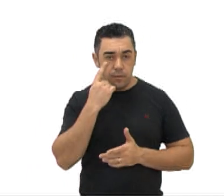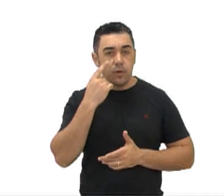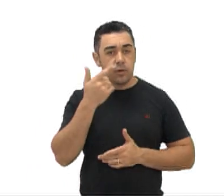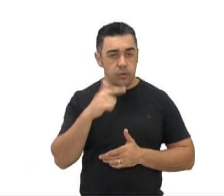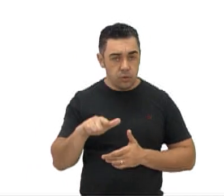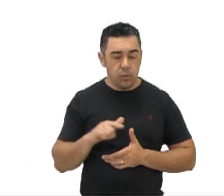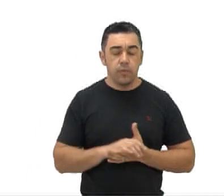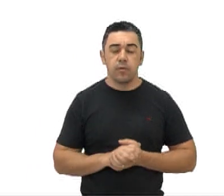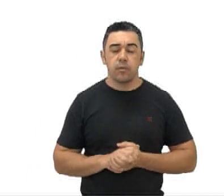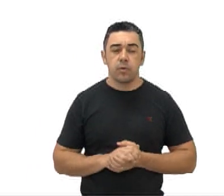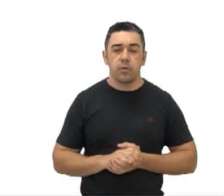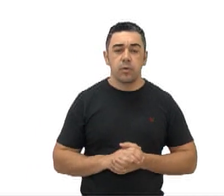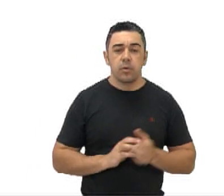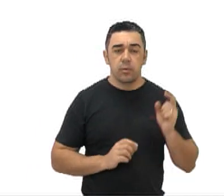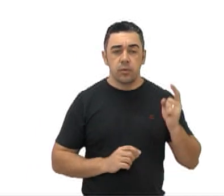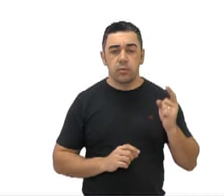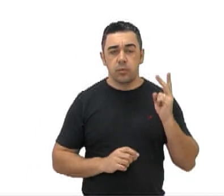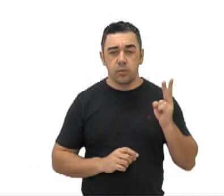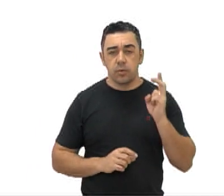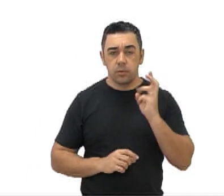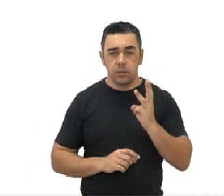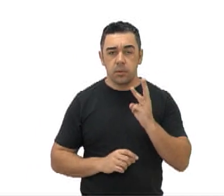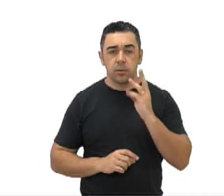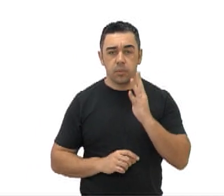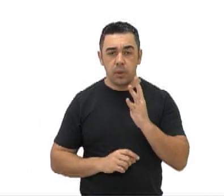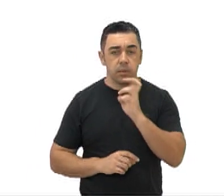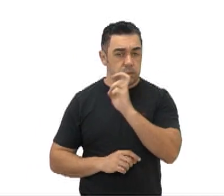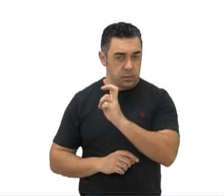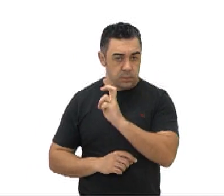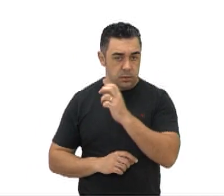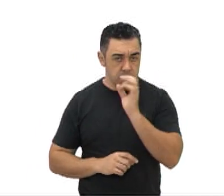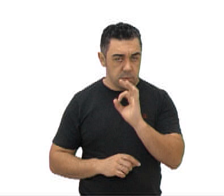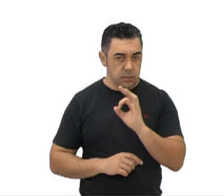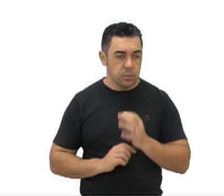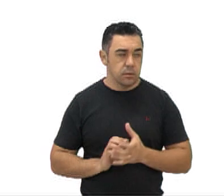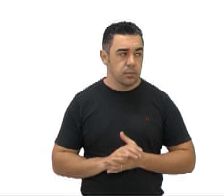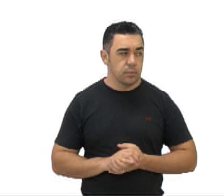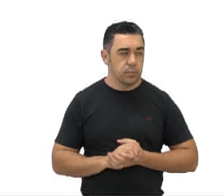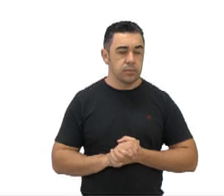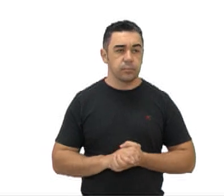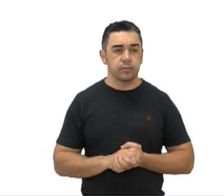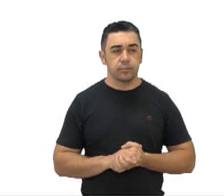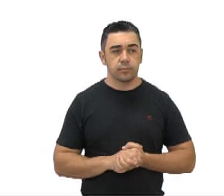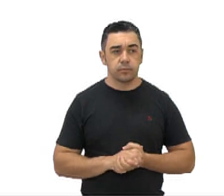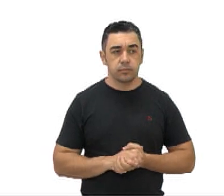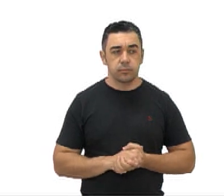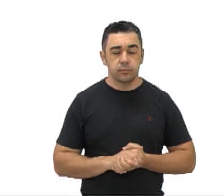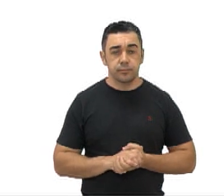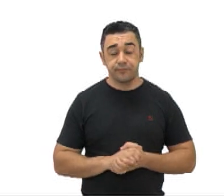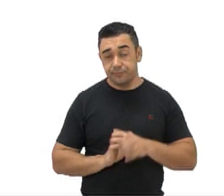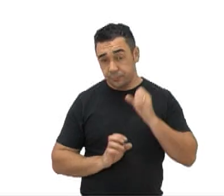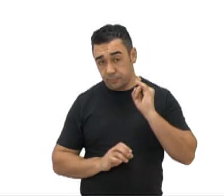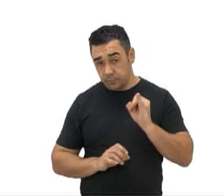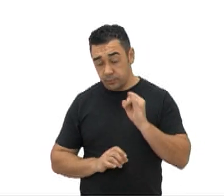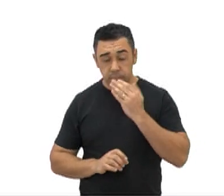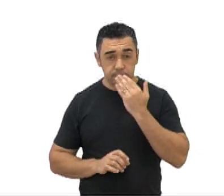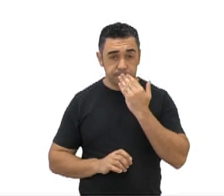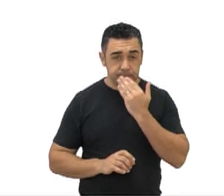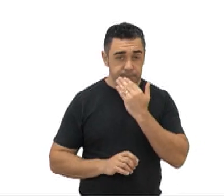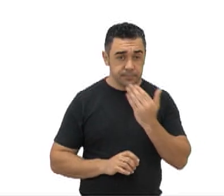novamente a sequência. 1, 2, 3, 4 e 5. Se